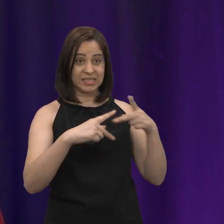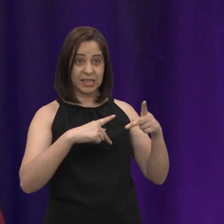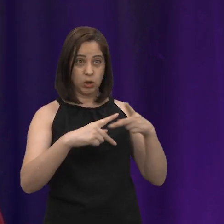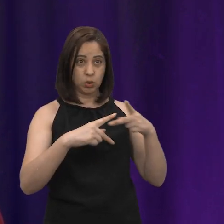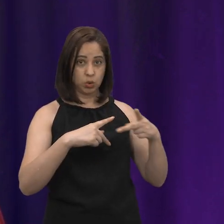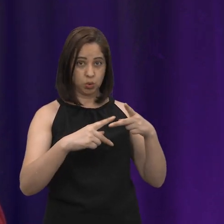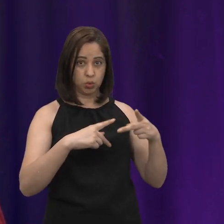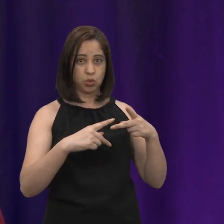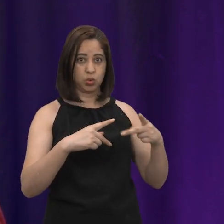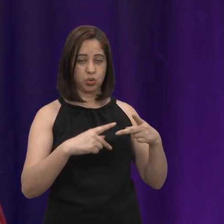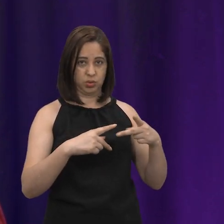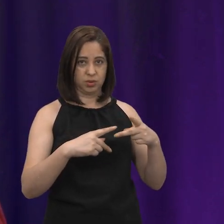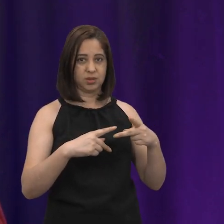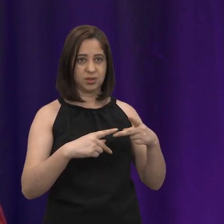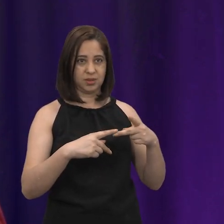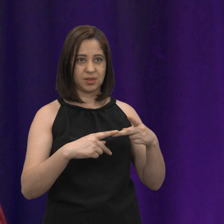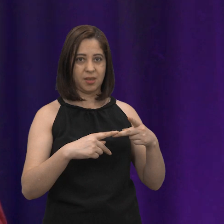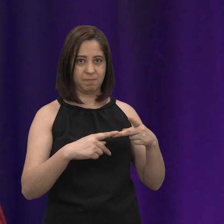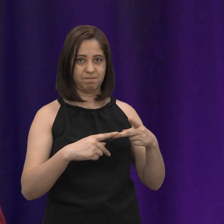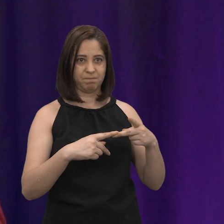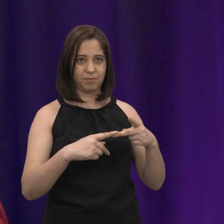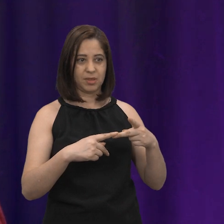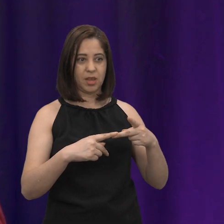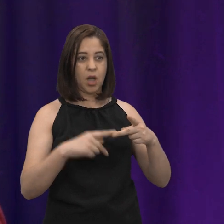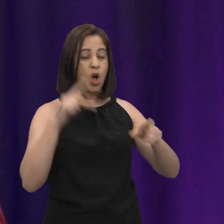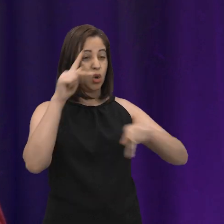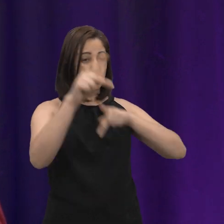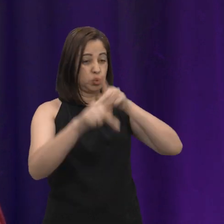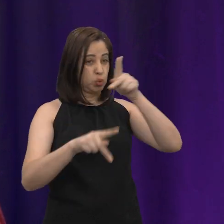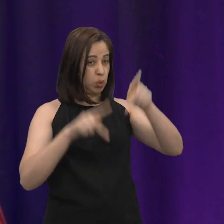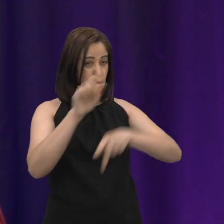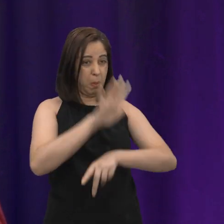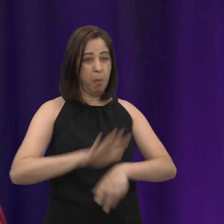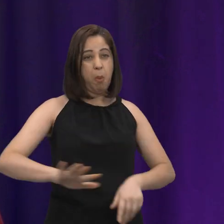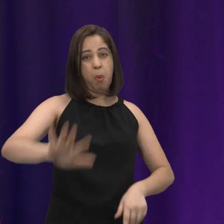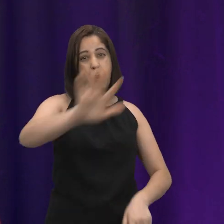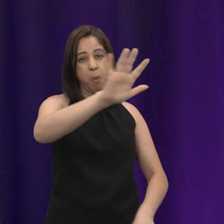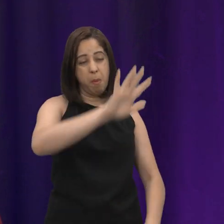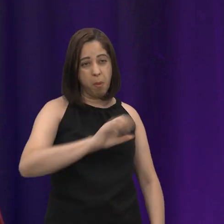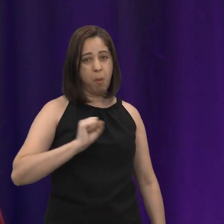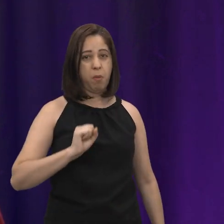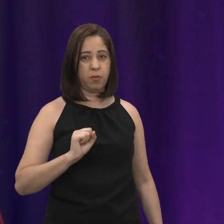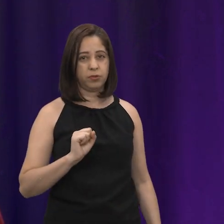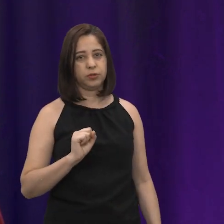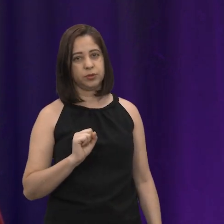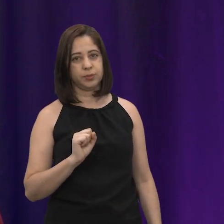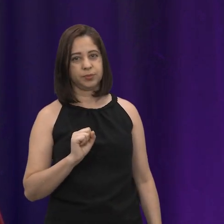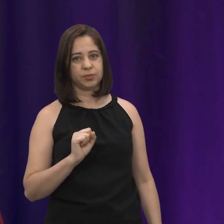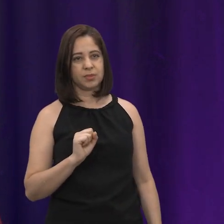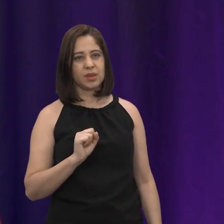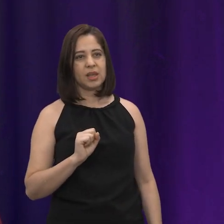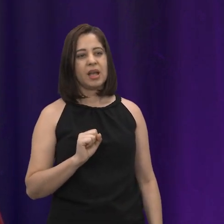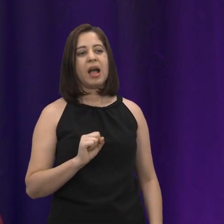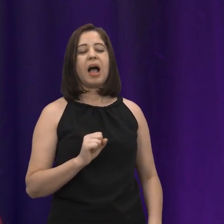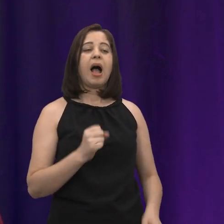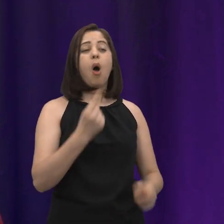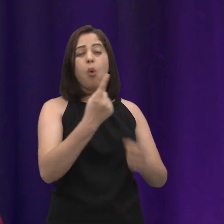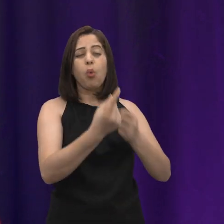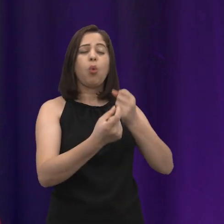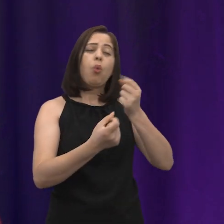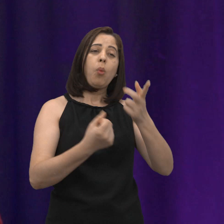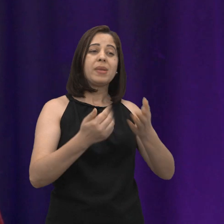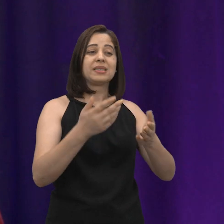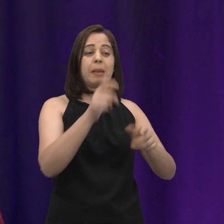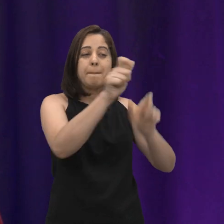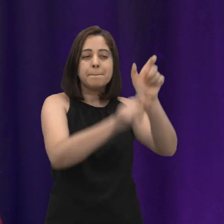cidade cuja distribuição populacional daqueles que acessaram moradia, vamos dizer assim, de programas habitacionais,